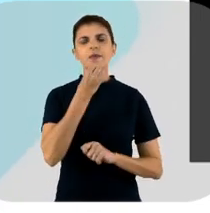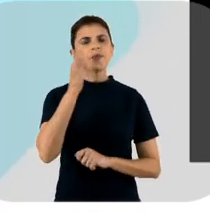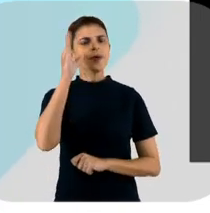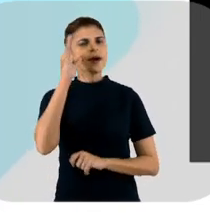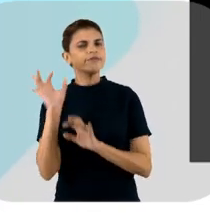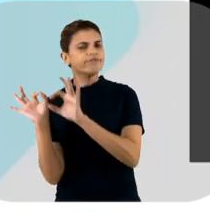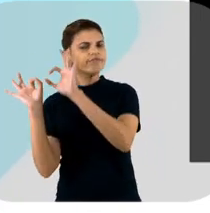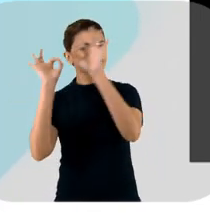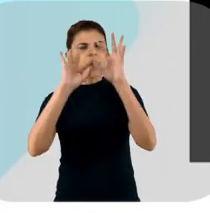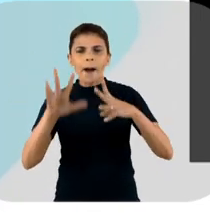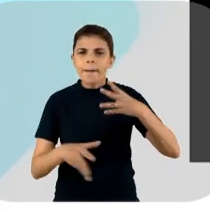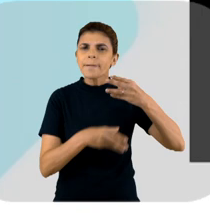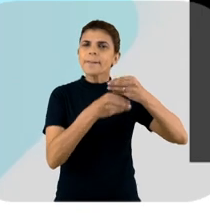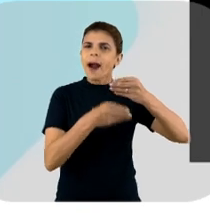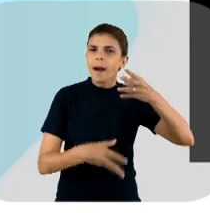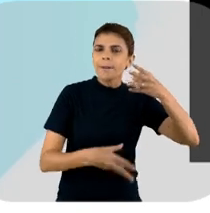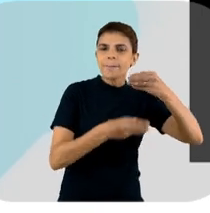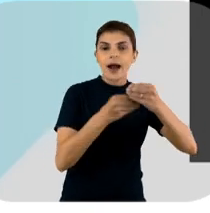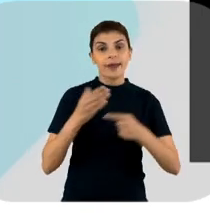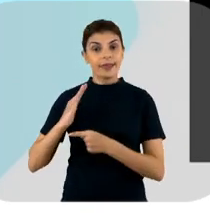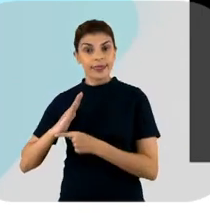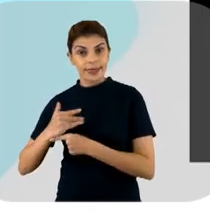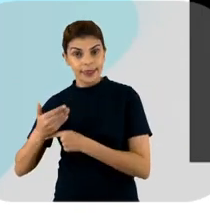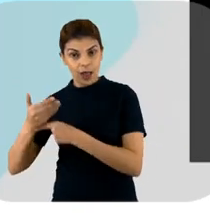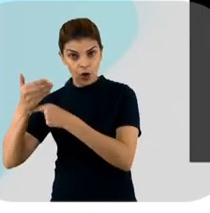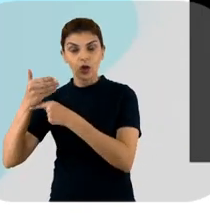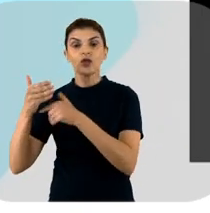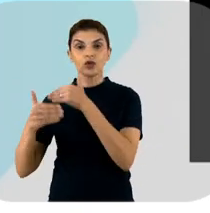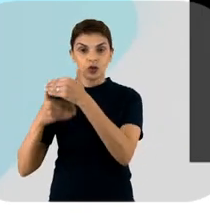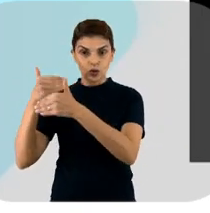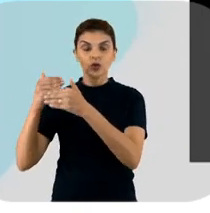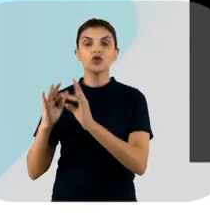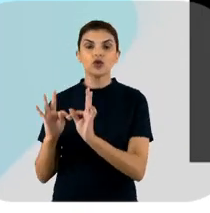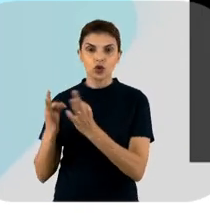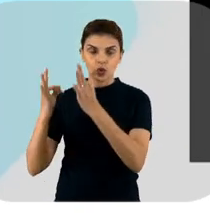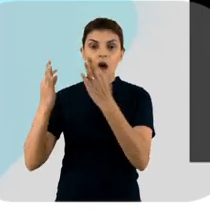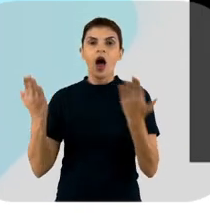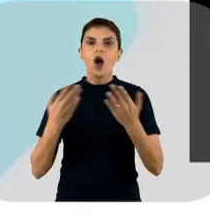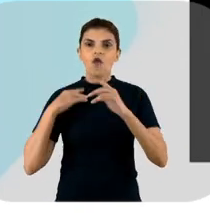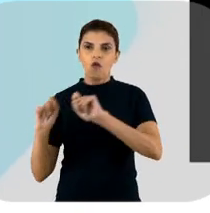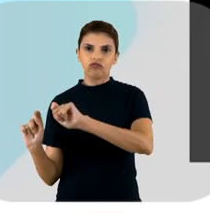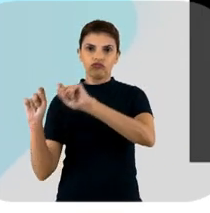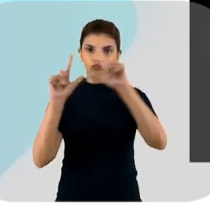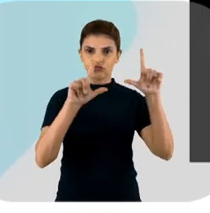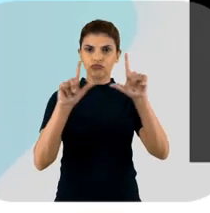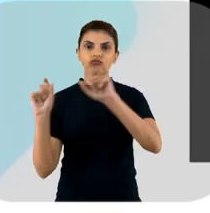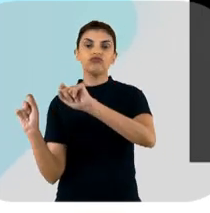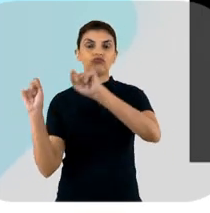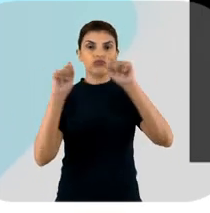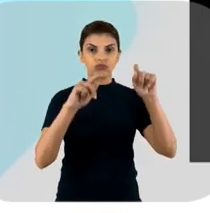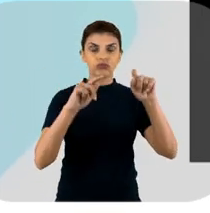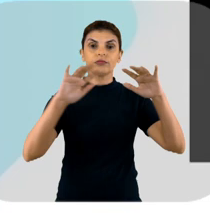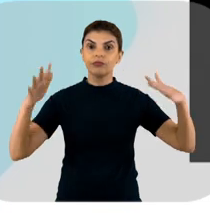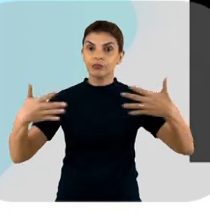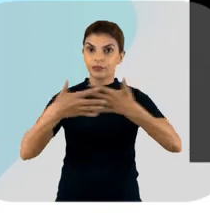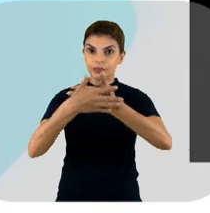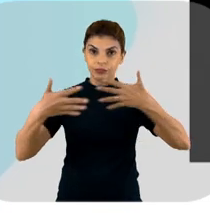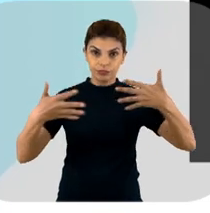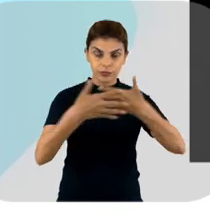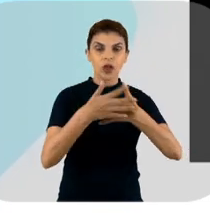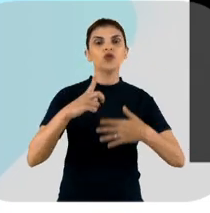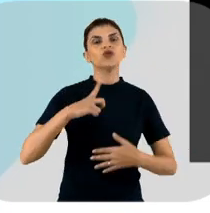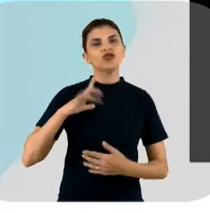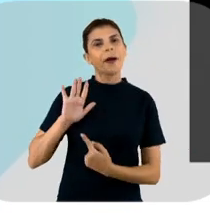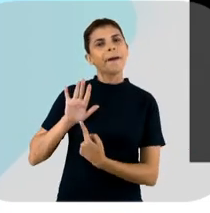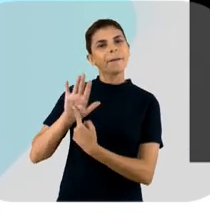depois acrescenta as tecnologias. E agora eu vou passar umas slides, porque isso era uma apresentação